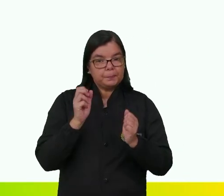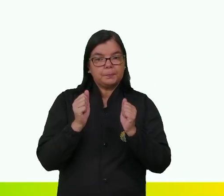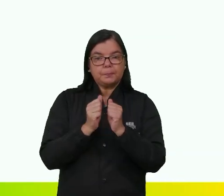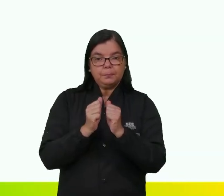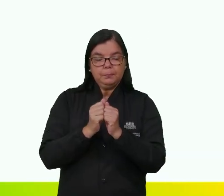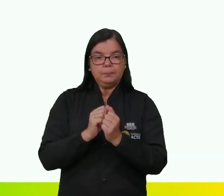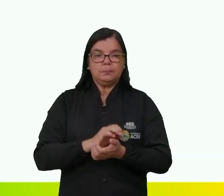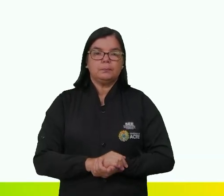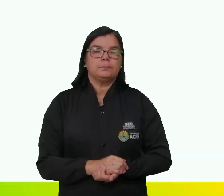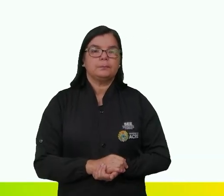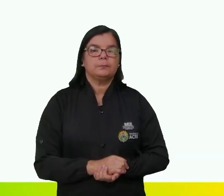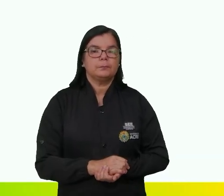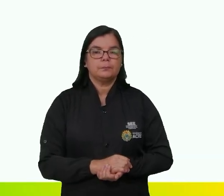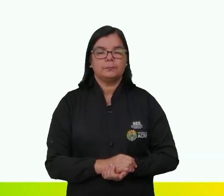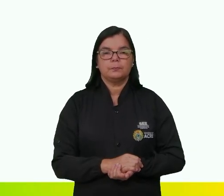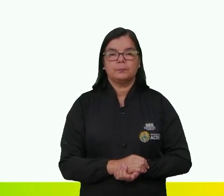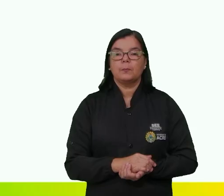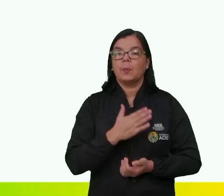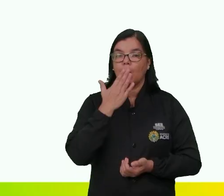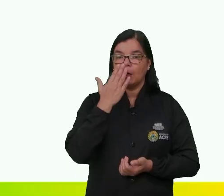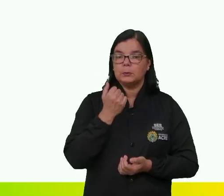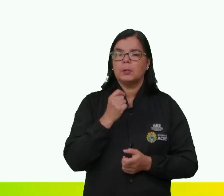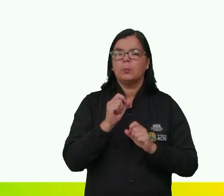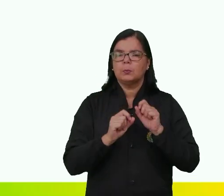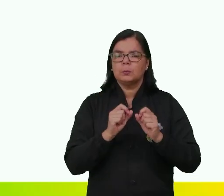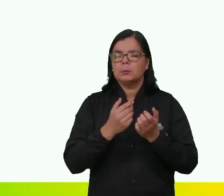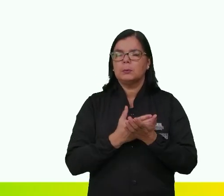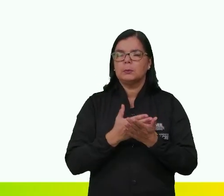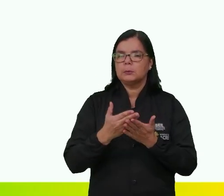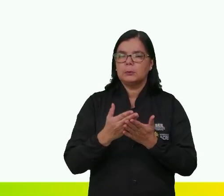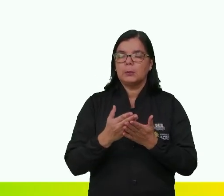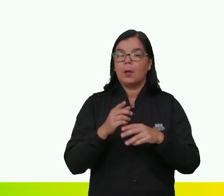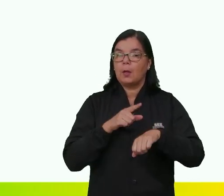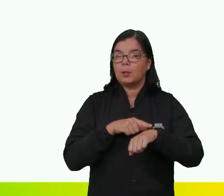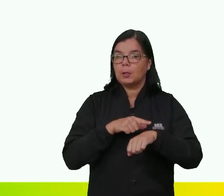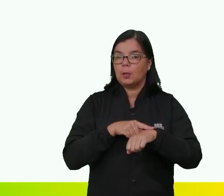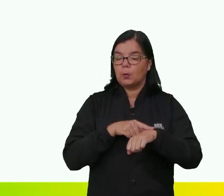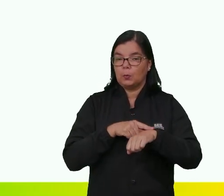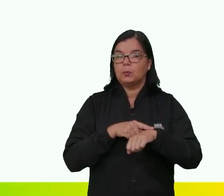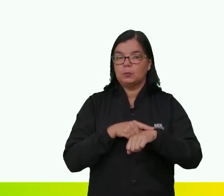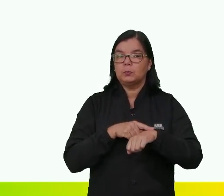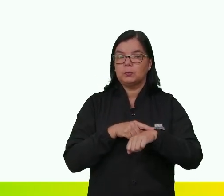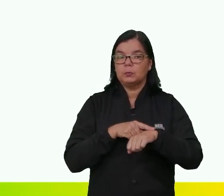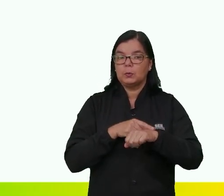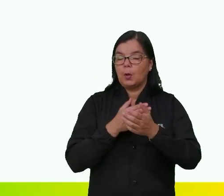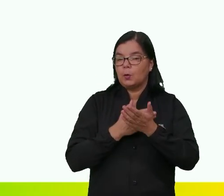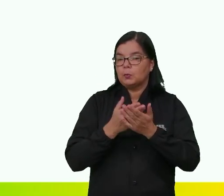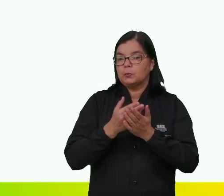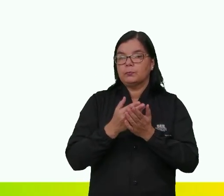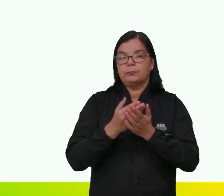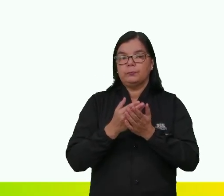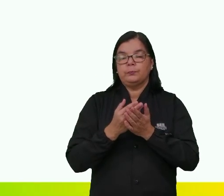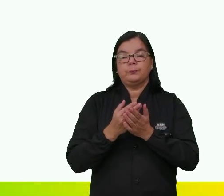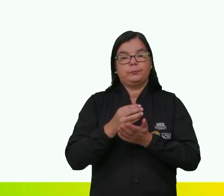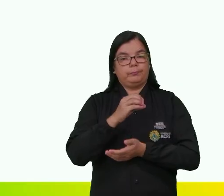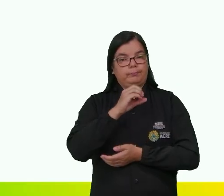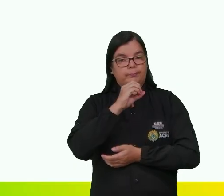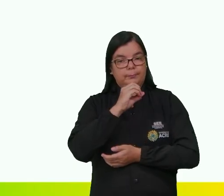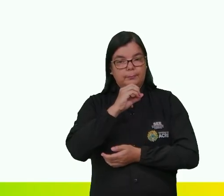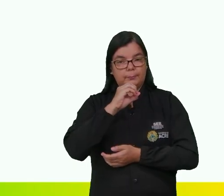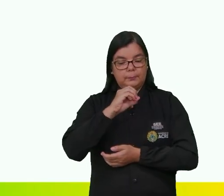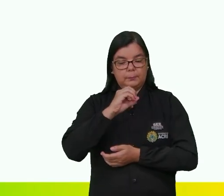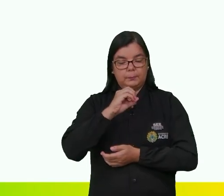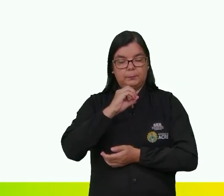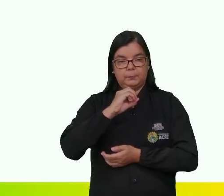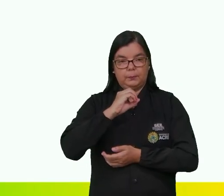aqui. Nós sabemos inicialmente que na hora 0, bem no início do problema,